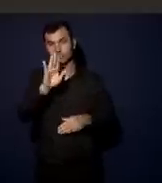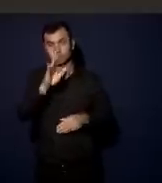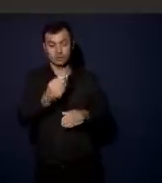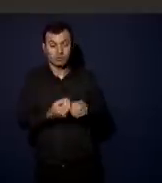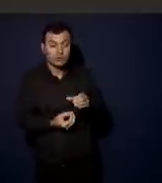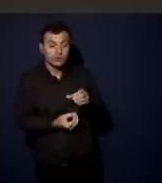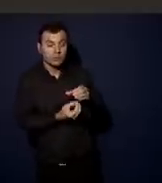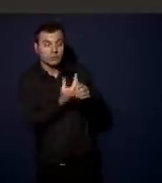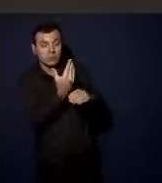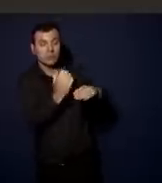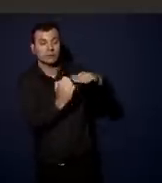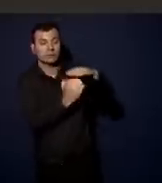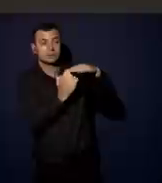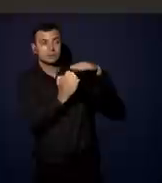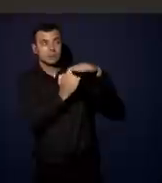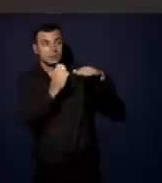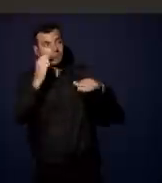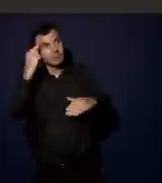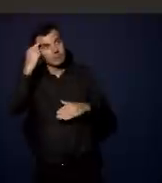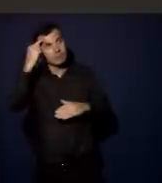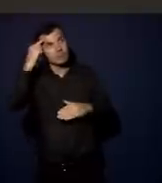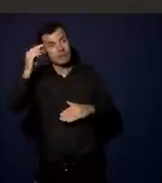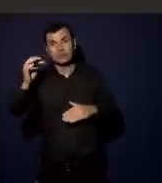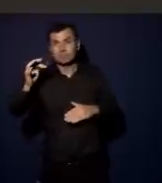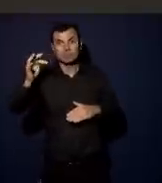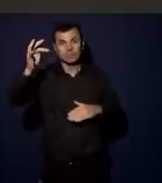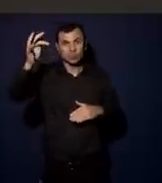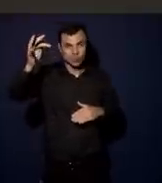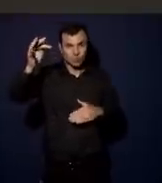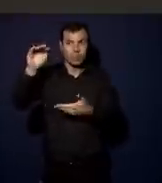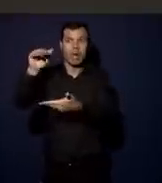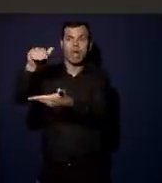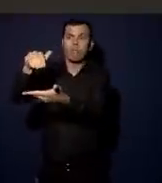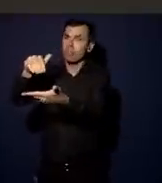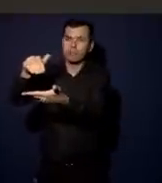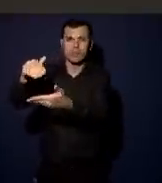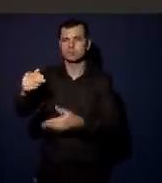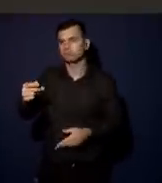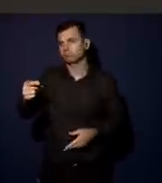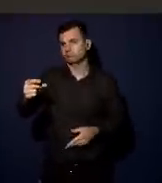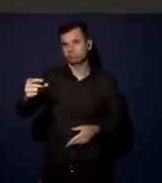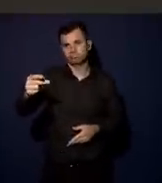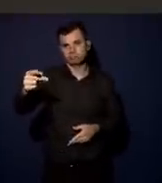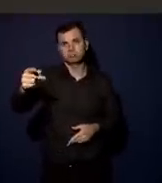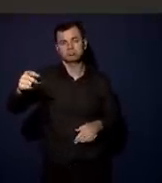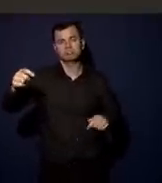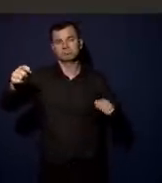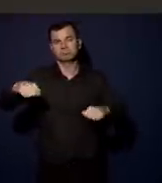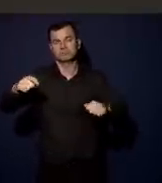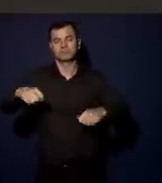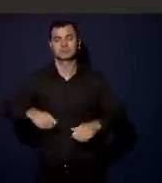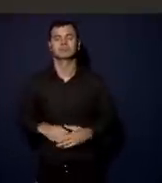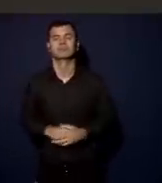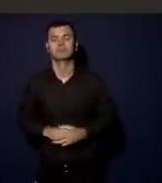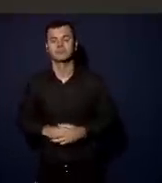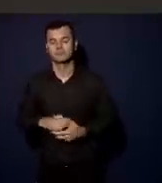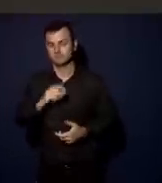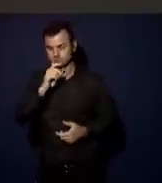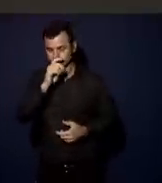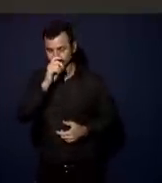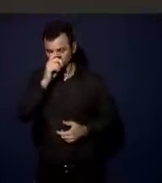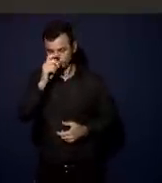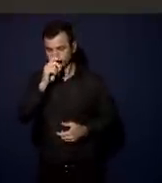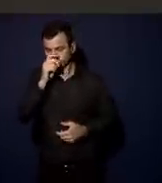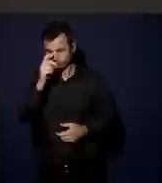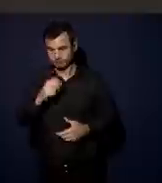na perpetuidade e a gente tem acho que muito tempo até lá é